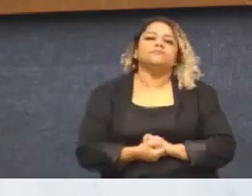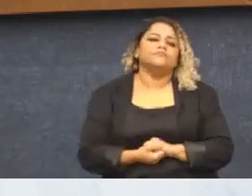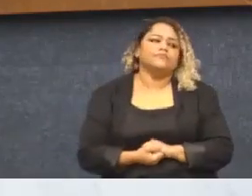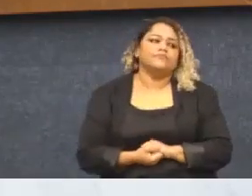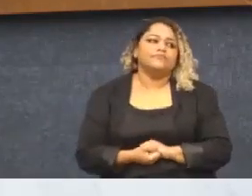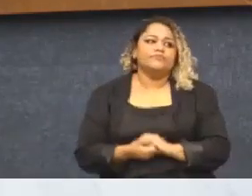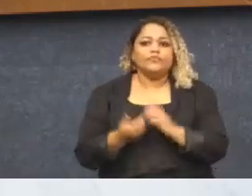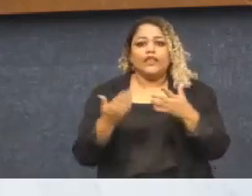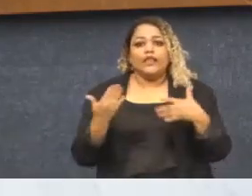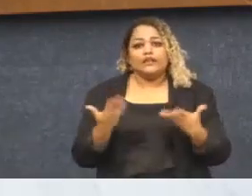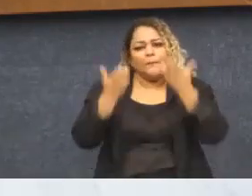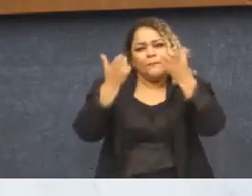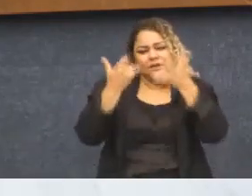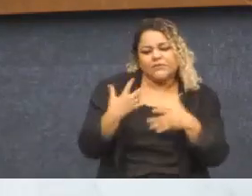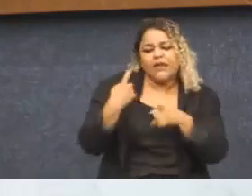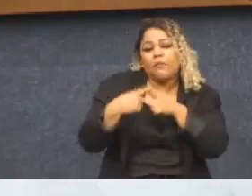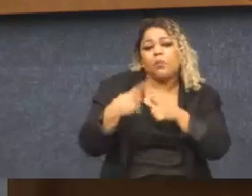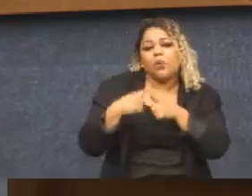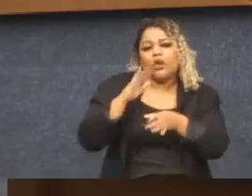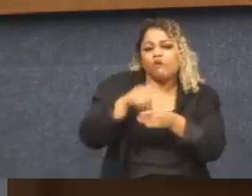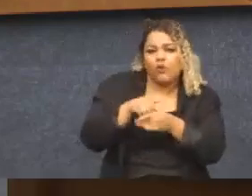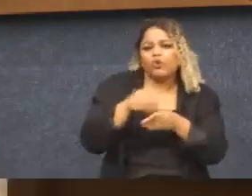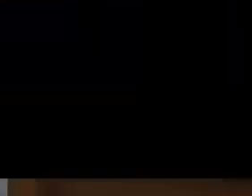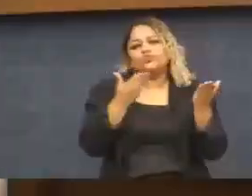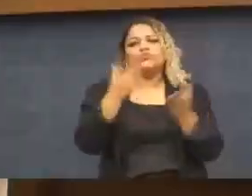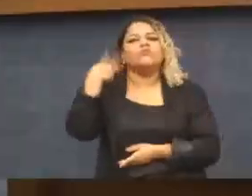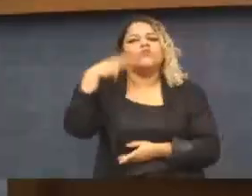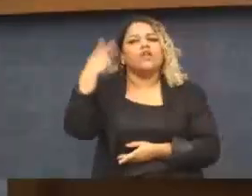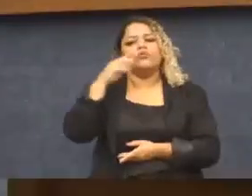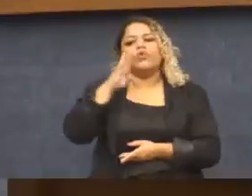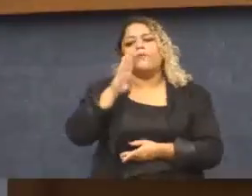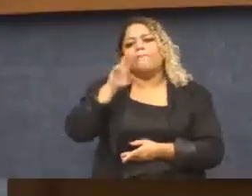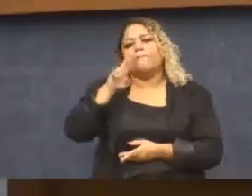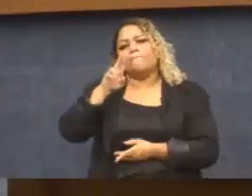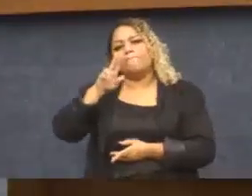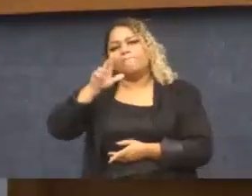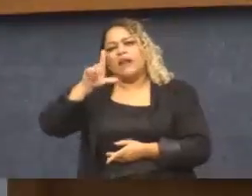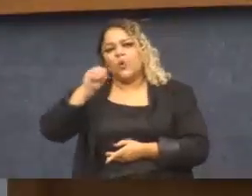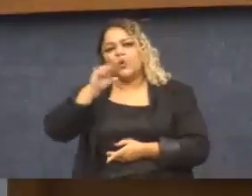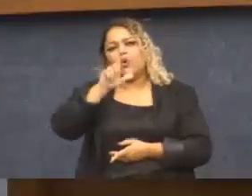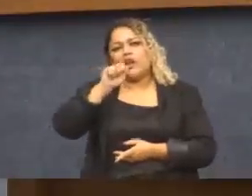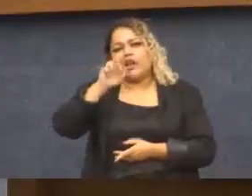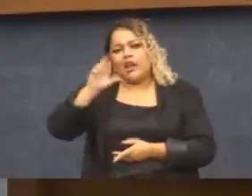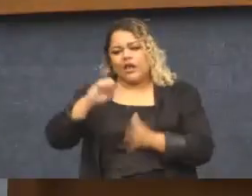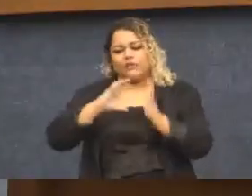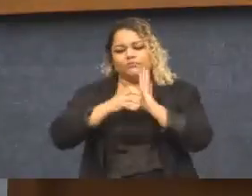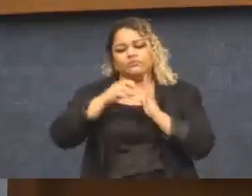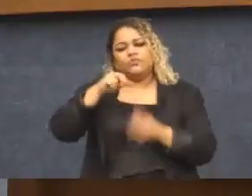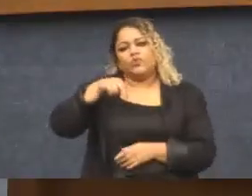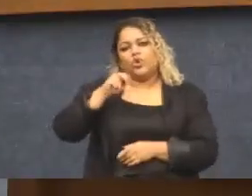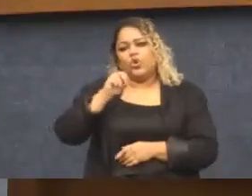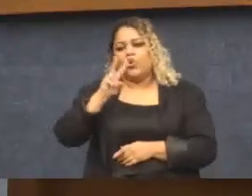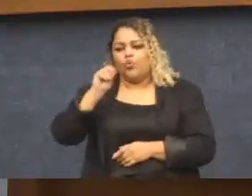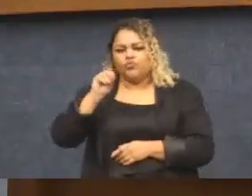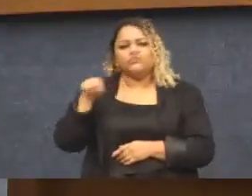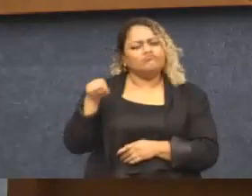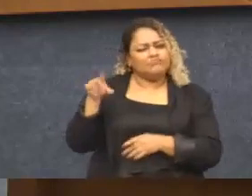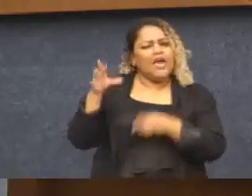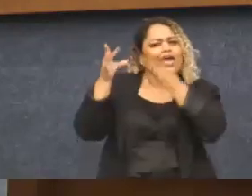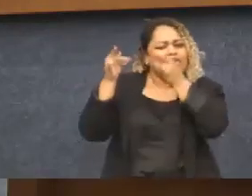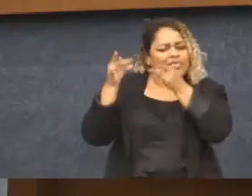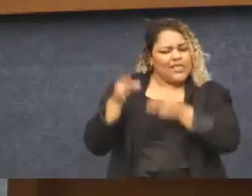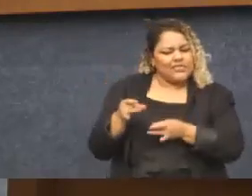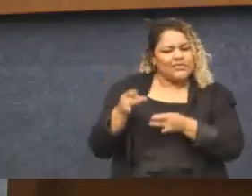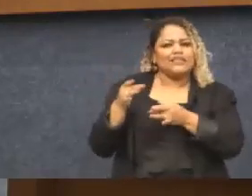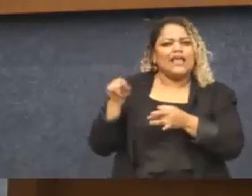Para encaminhar, vereador Braulio Lara, Partido Novo. Pequenos detalhes, porém fundamentais para a gente ter